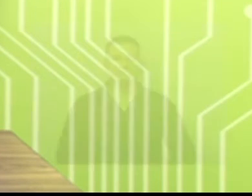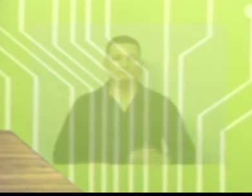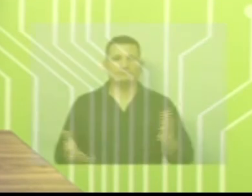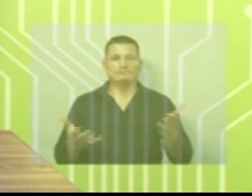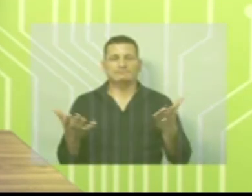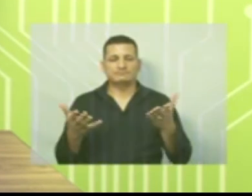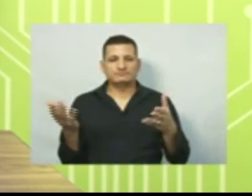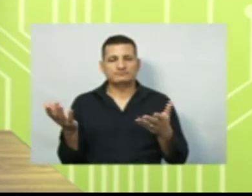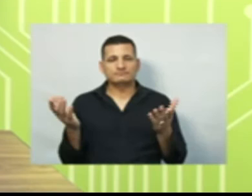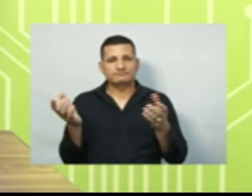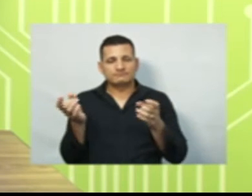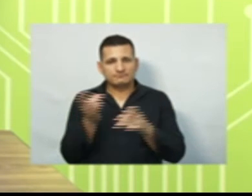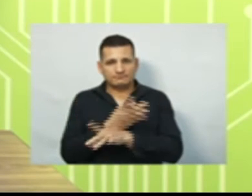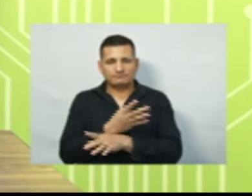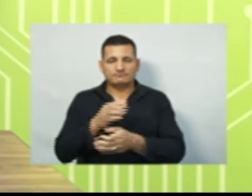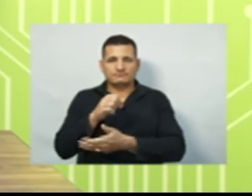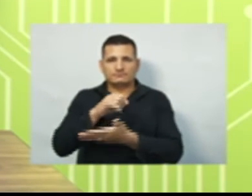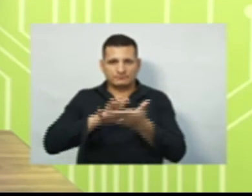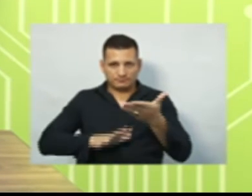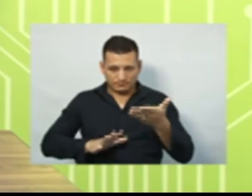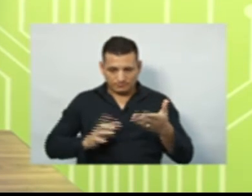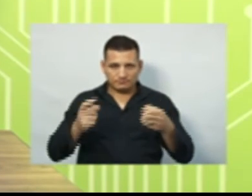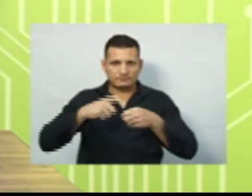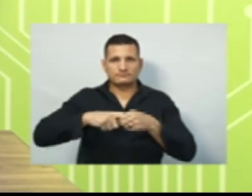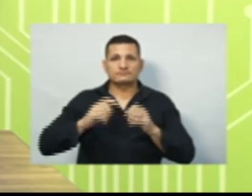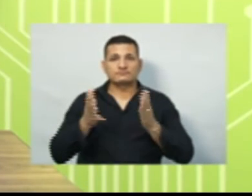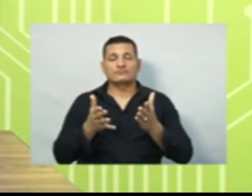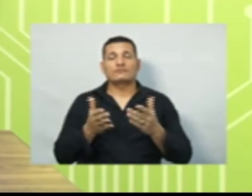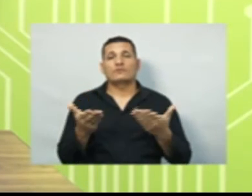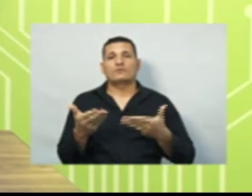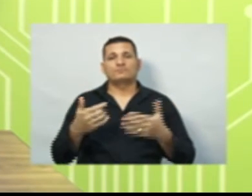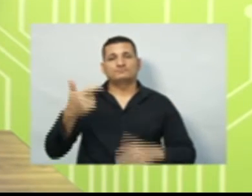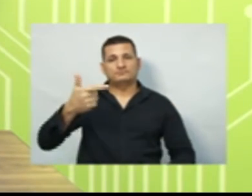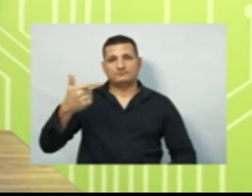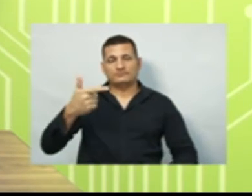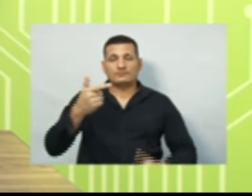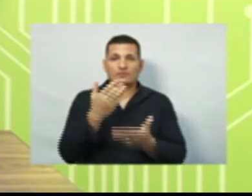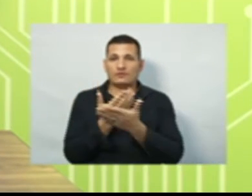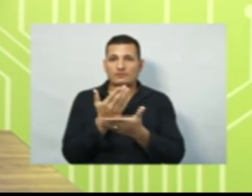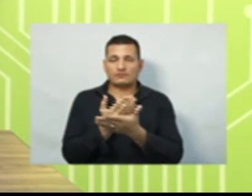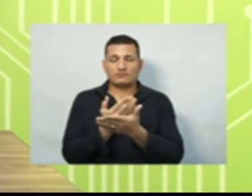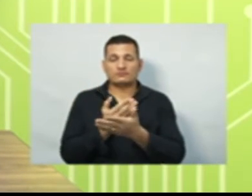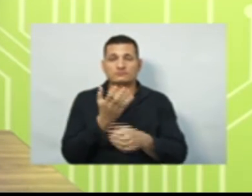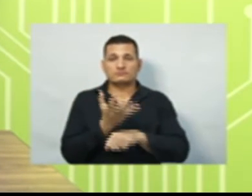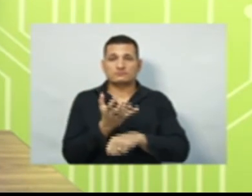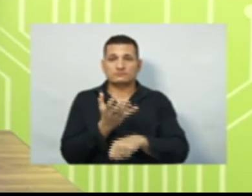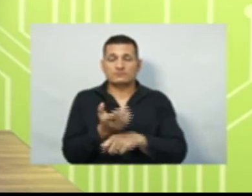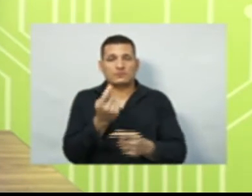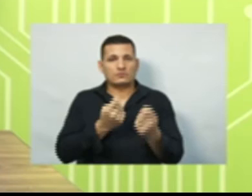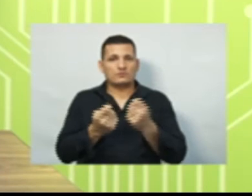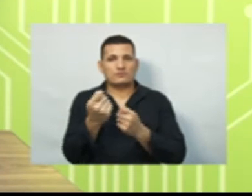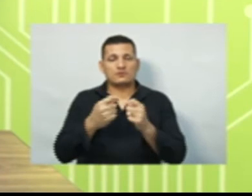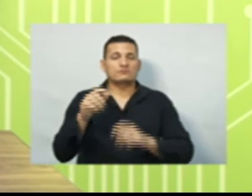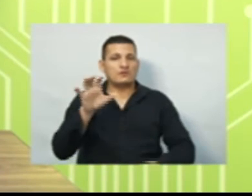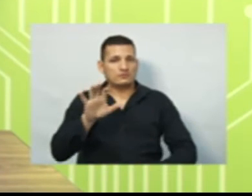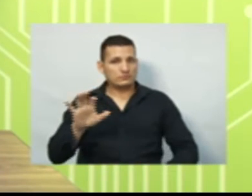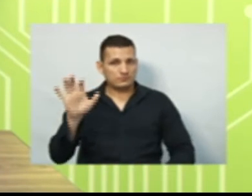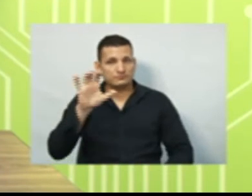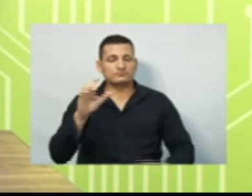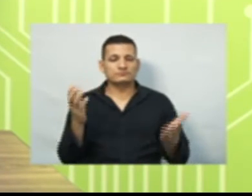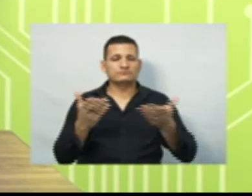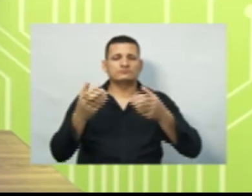Retornamos então da nossa atividade de sala. Essa é a segunda aula da disciplina de Economia Regional e hoje estamos falando sobre o